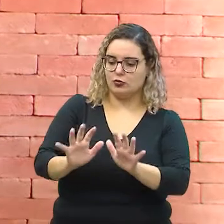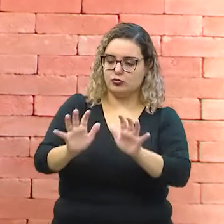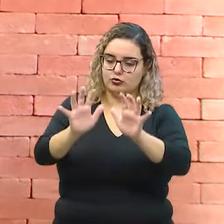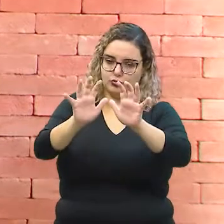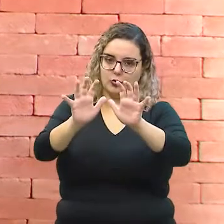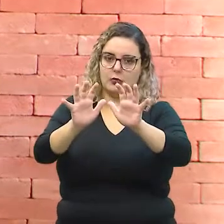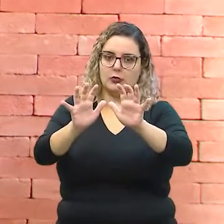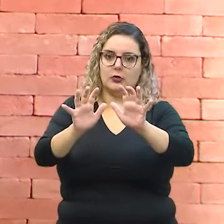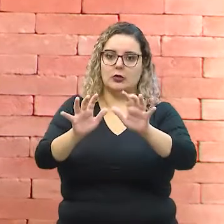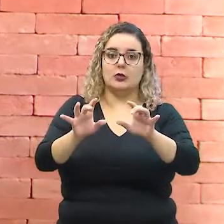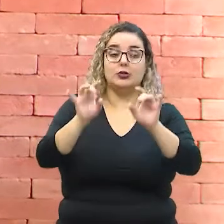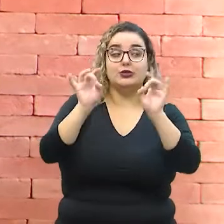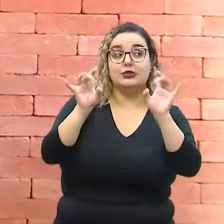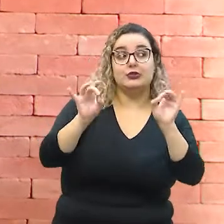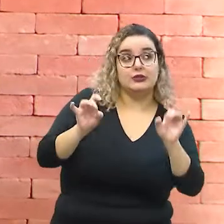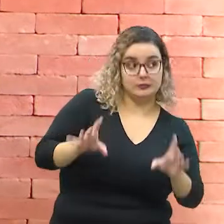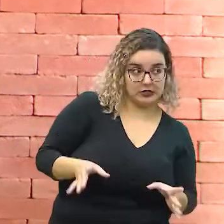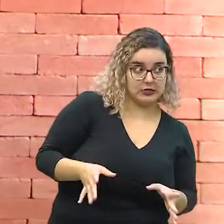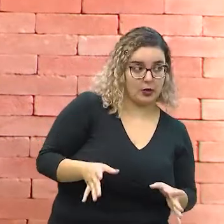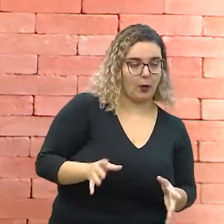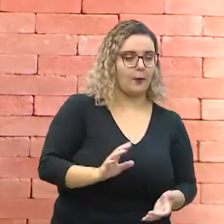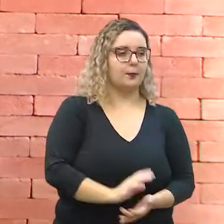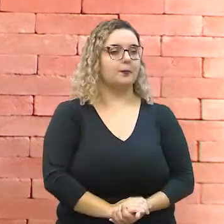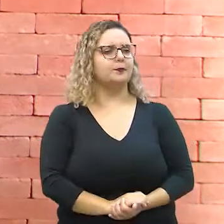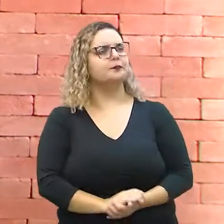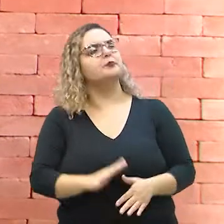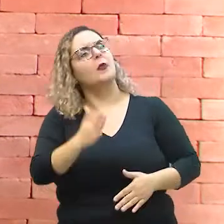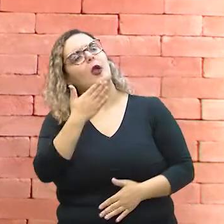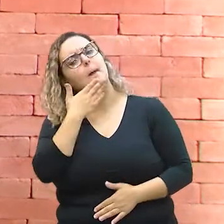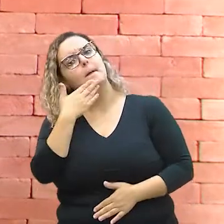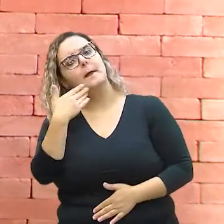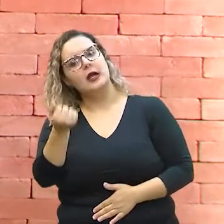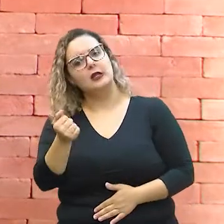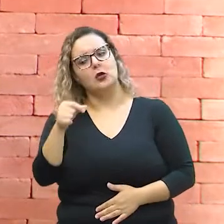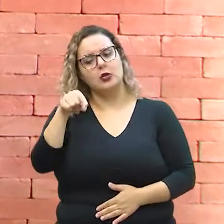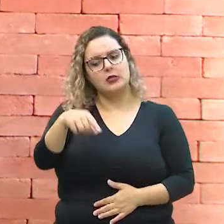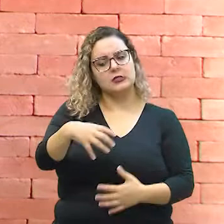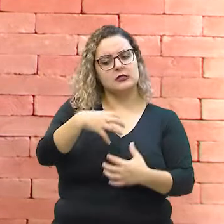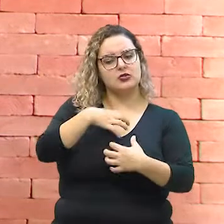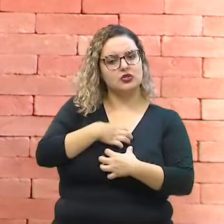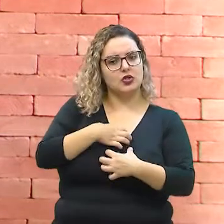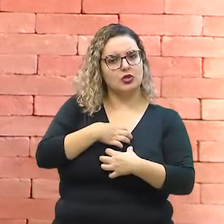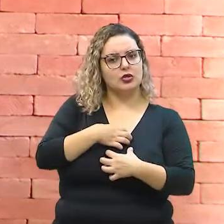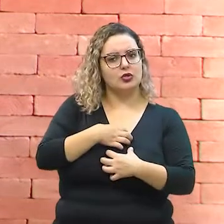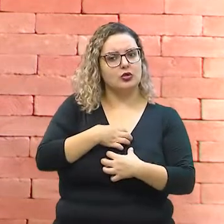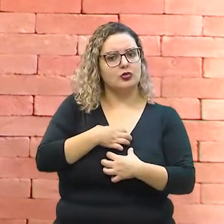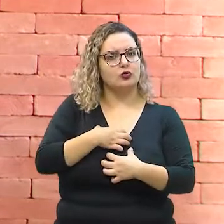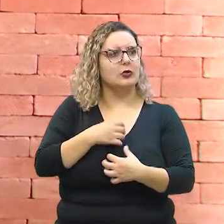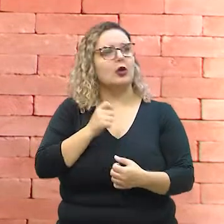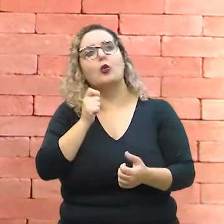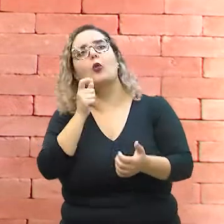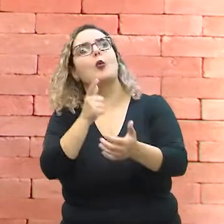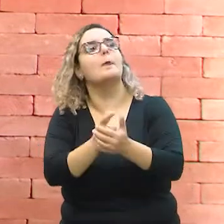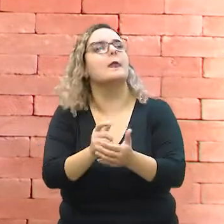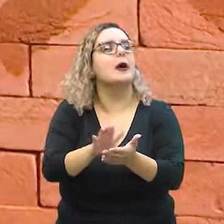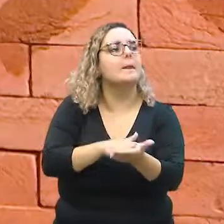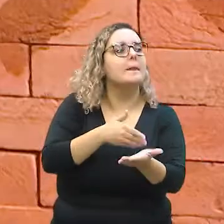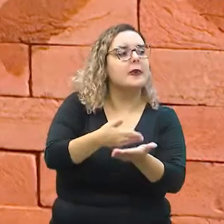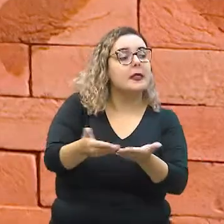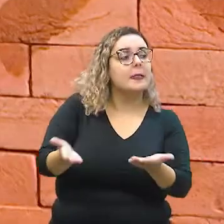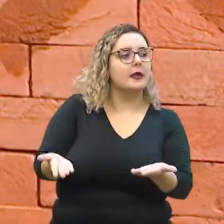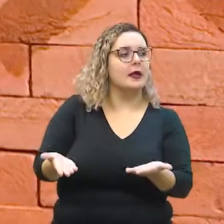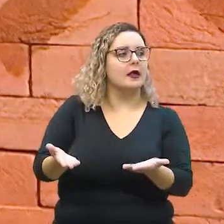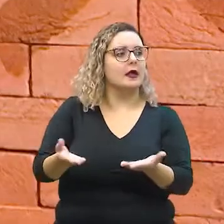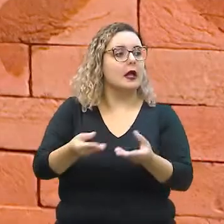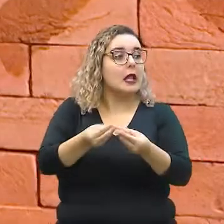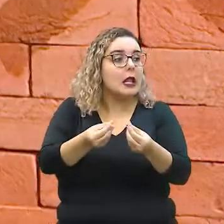o toque especial. Sim. É muito melhor usar dessa forma do que usar e comprar aquela fumaça líquida? Cara,